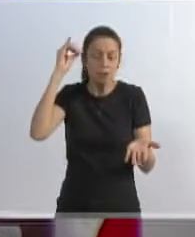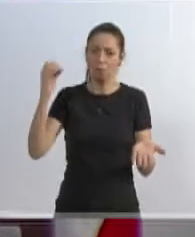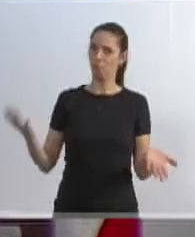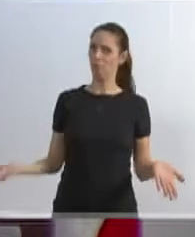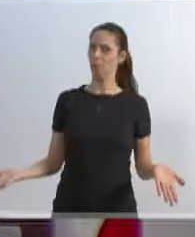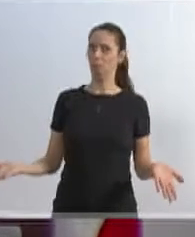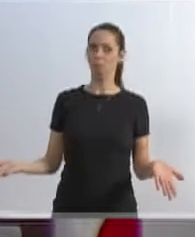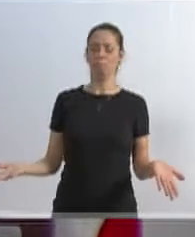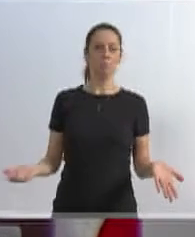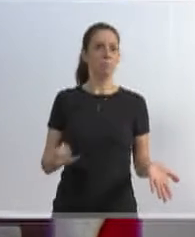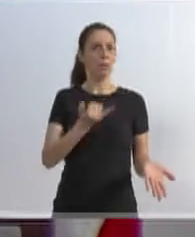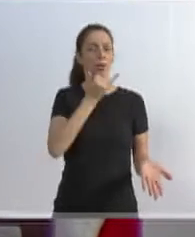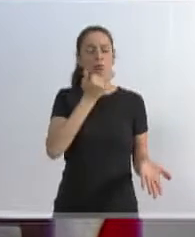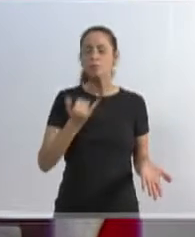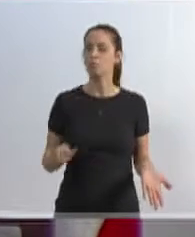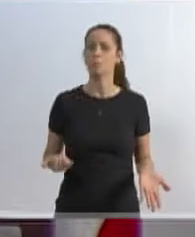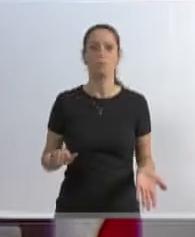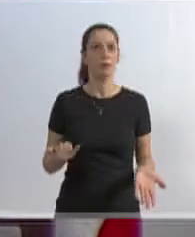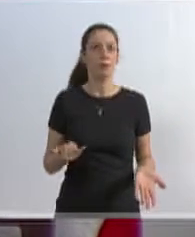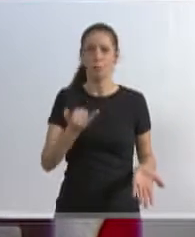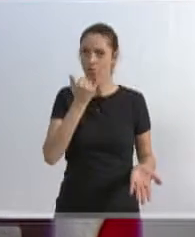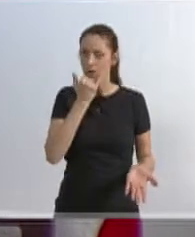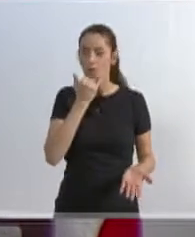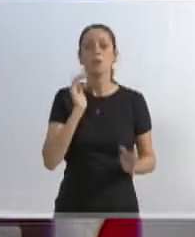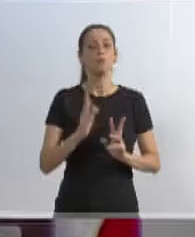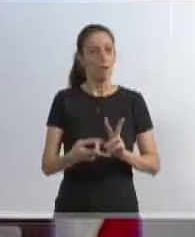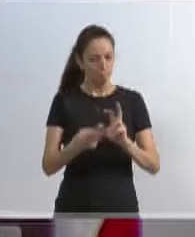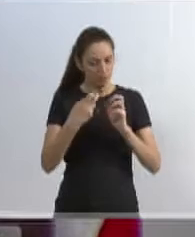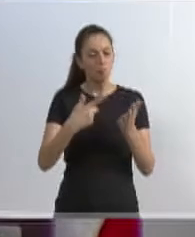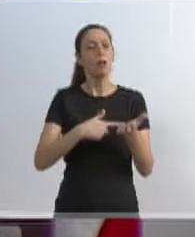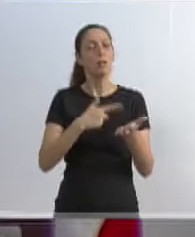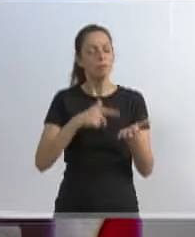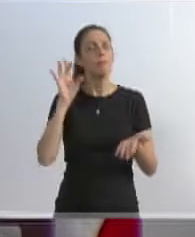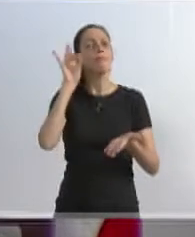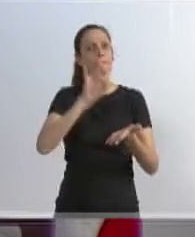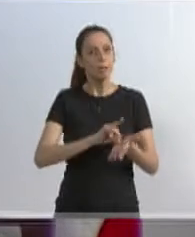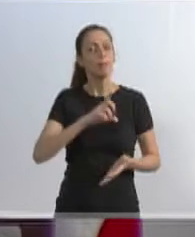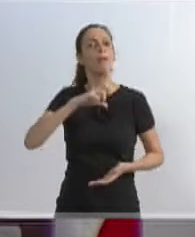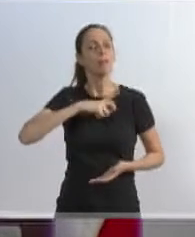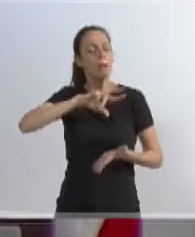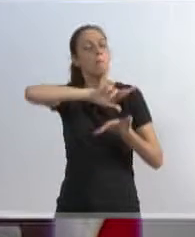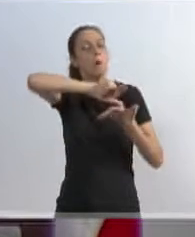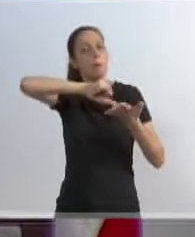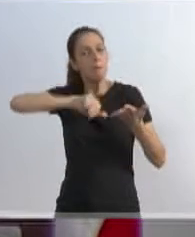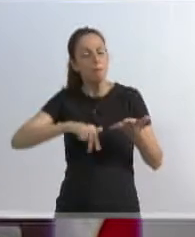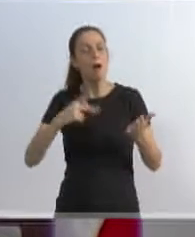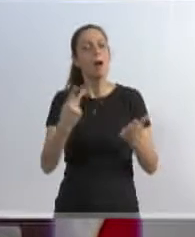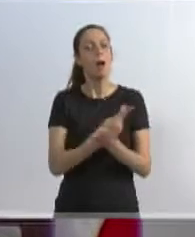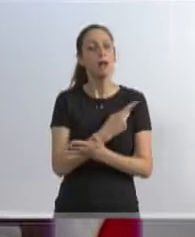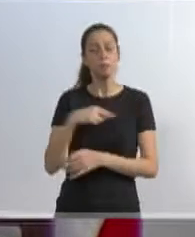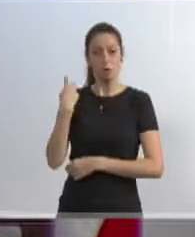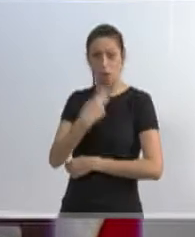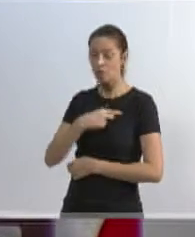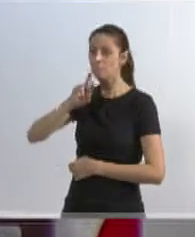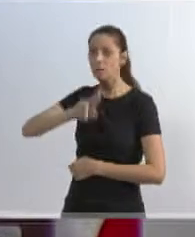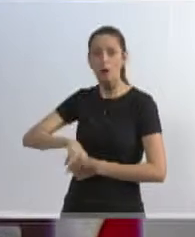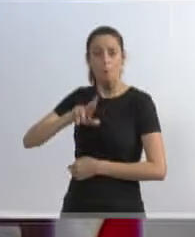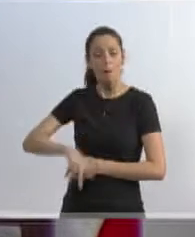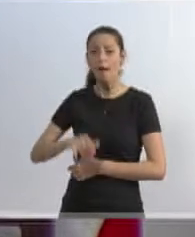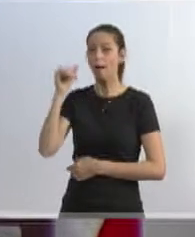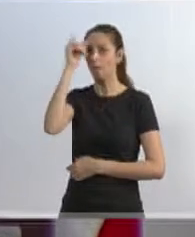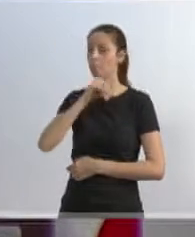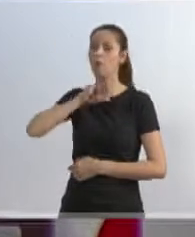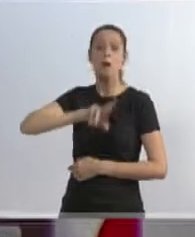realmente bobalhões também são boas vamos vir aqui pra câmara de vereadores quando a espalhar sobre os fios de lã estamos aqui para defender